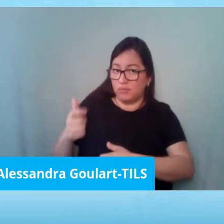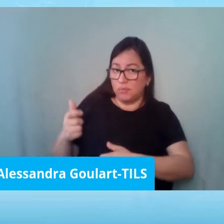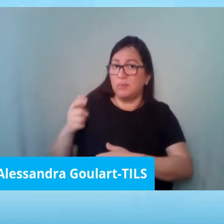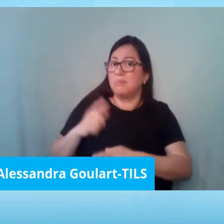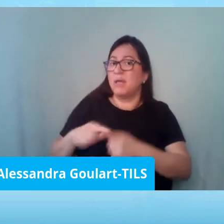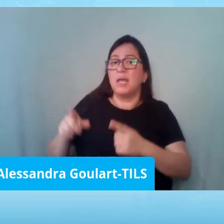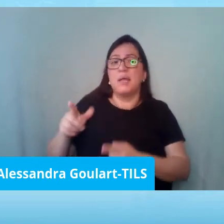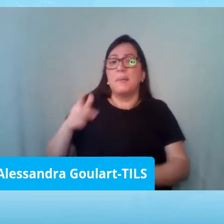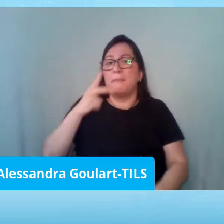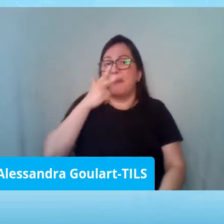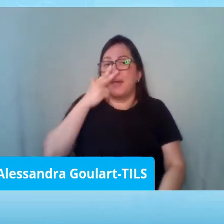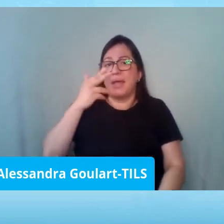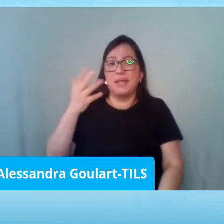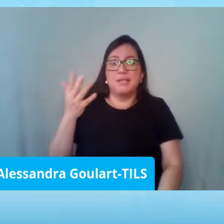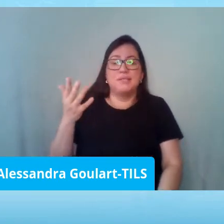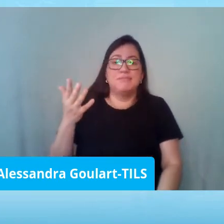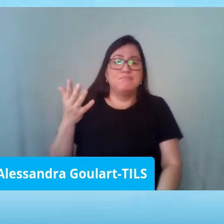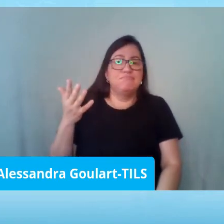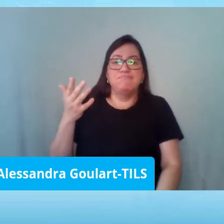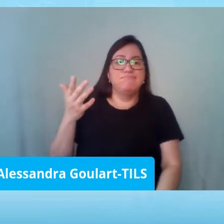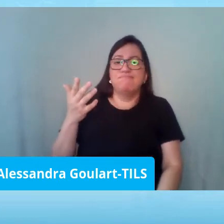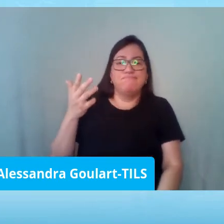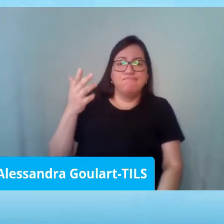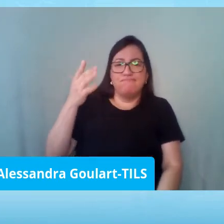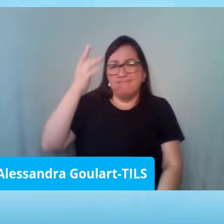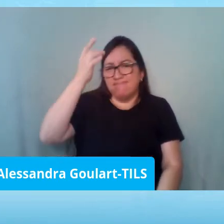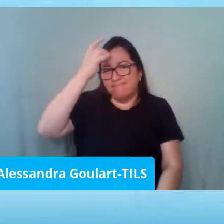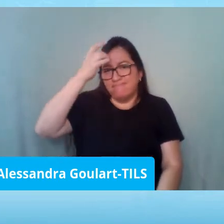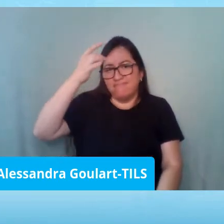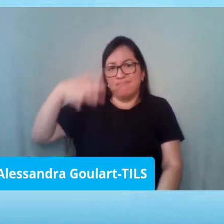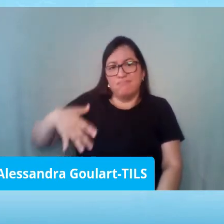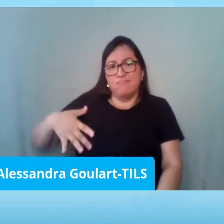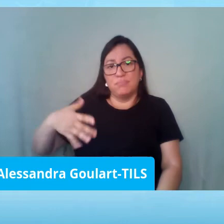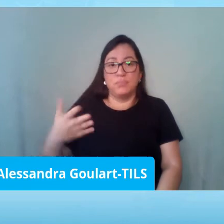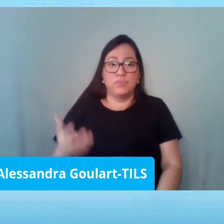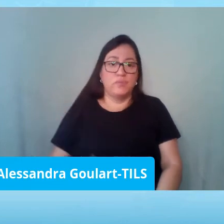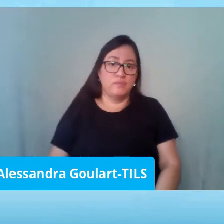precisa sensibilizar esse homem. Até eu gostaria de saber se alguém aí